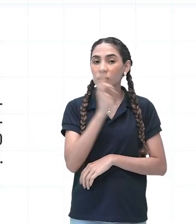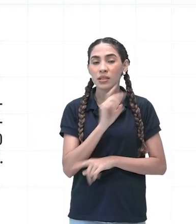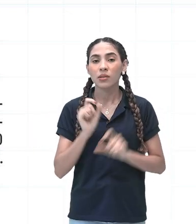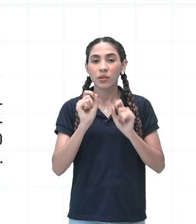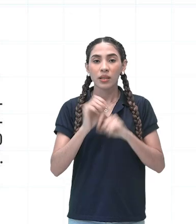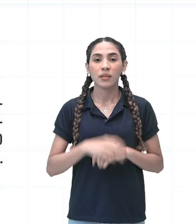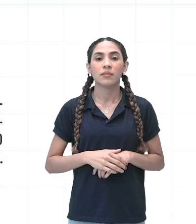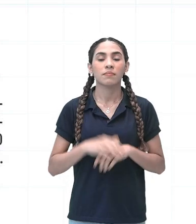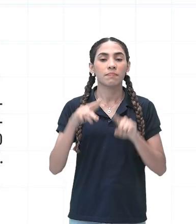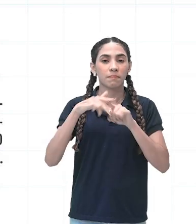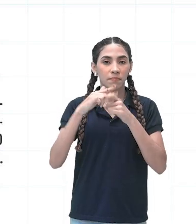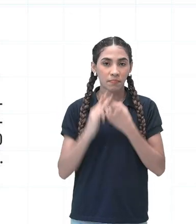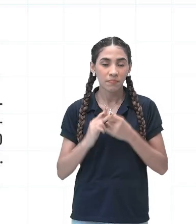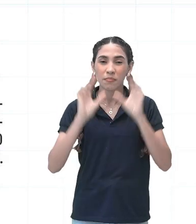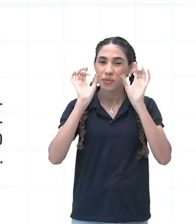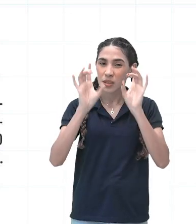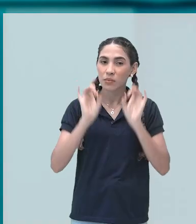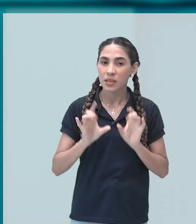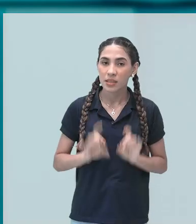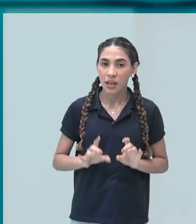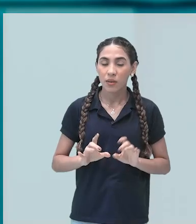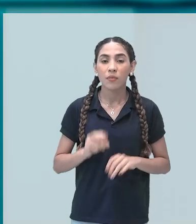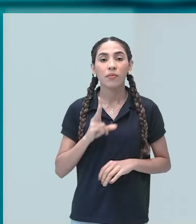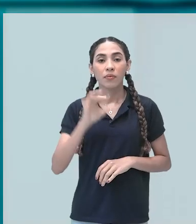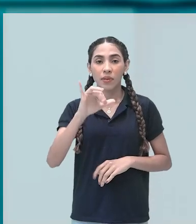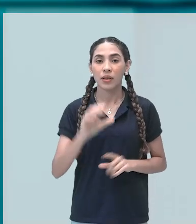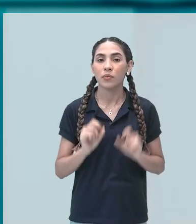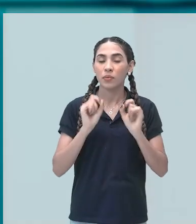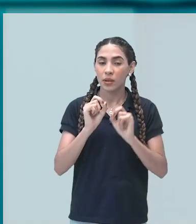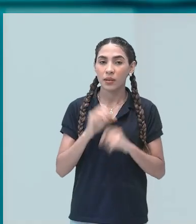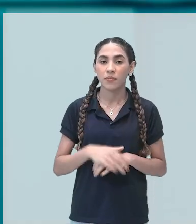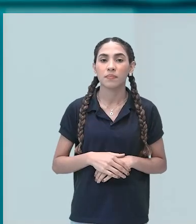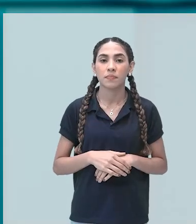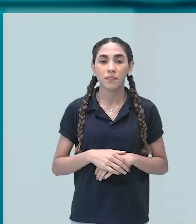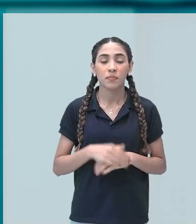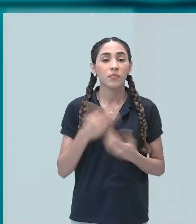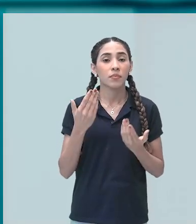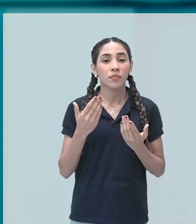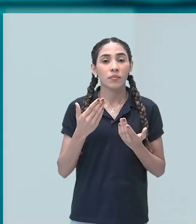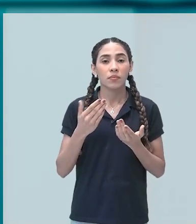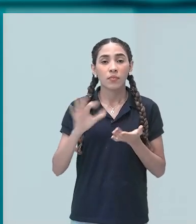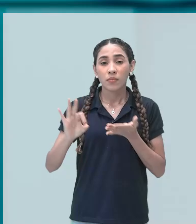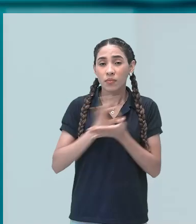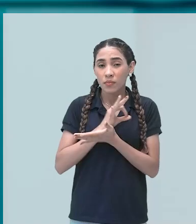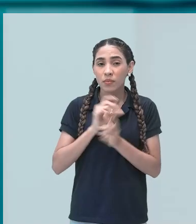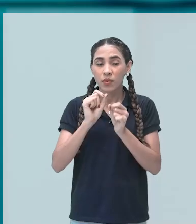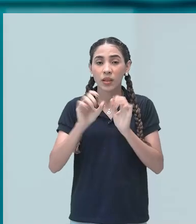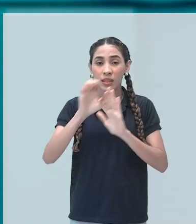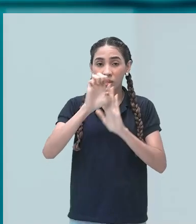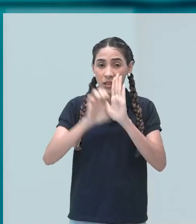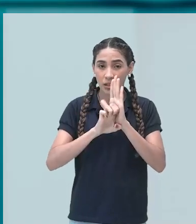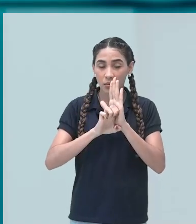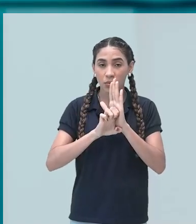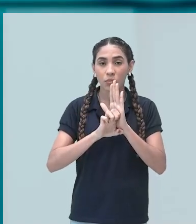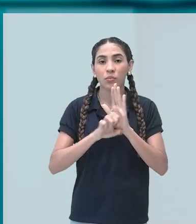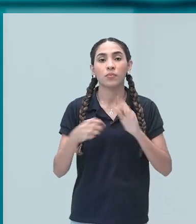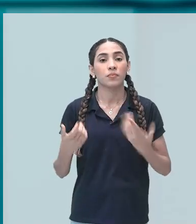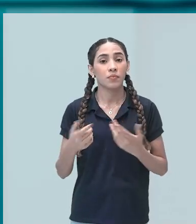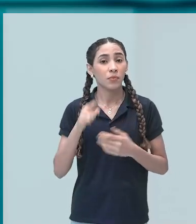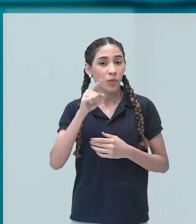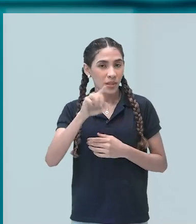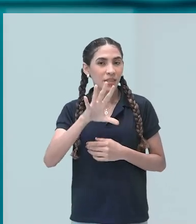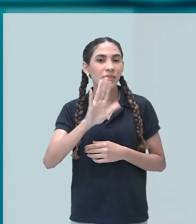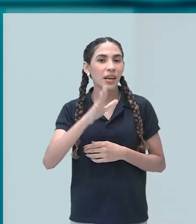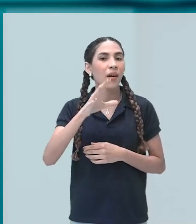uma regulamentação específica, que vai dar origem a um estatuto. Certamente vocês